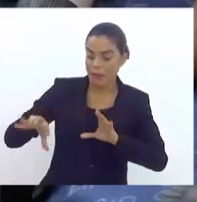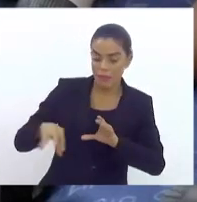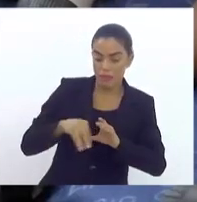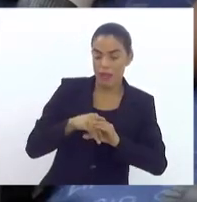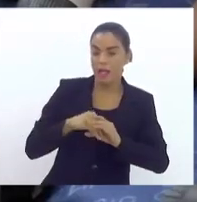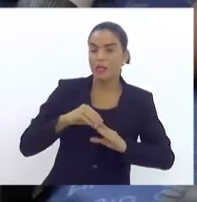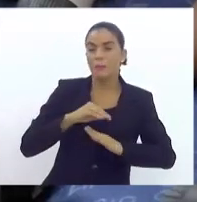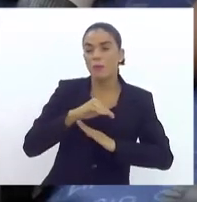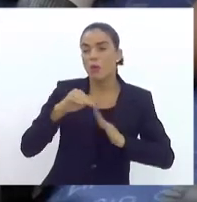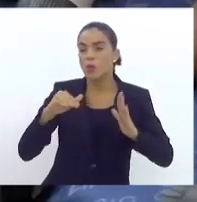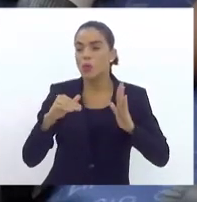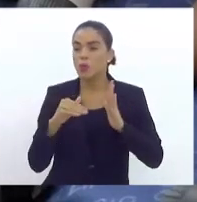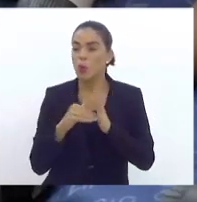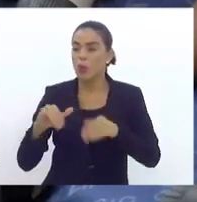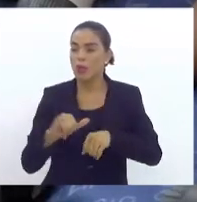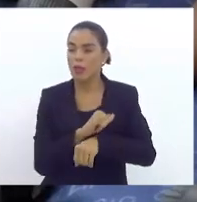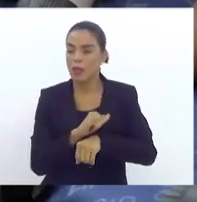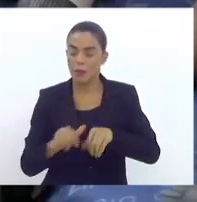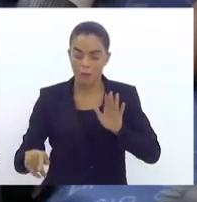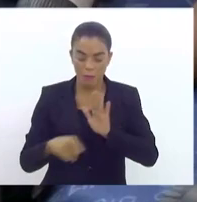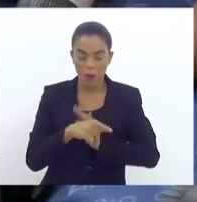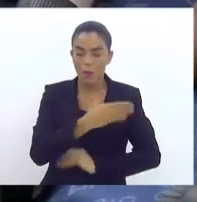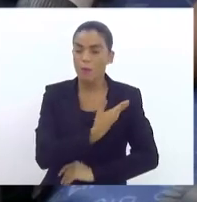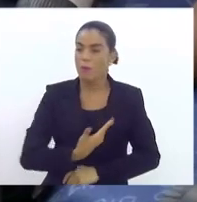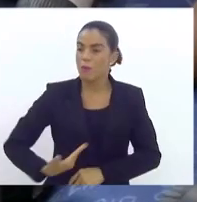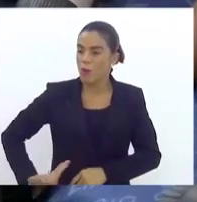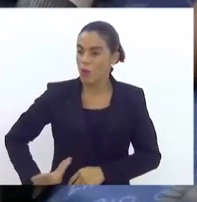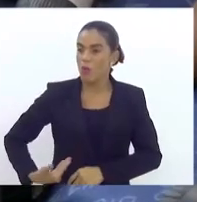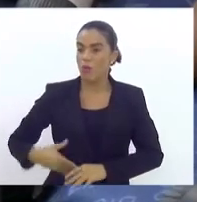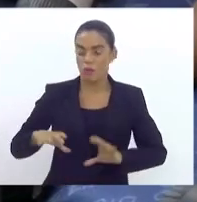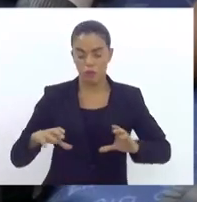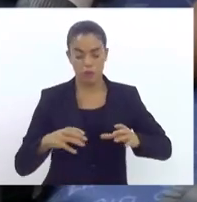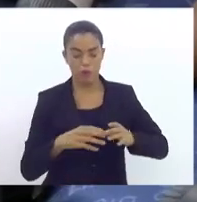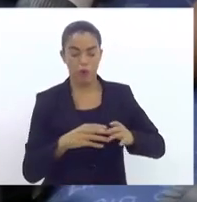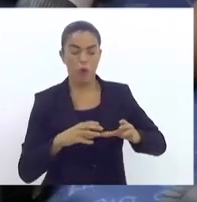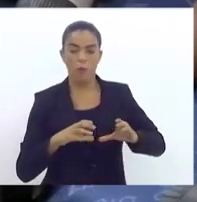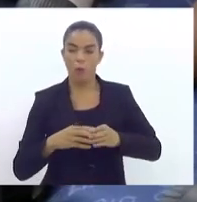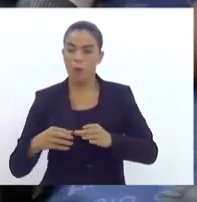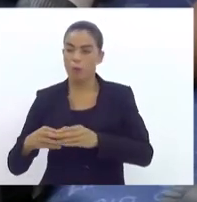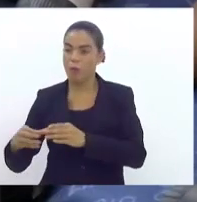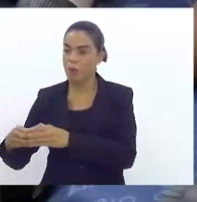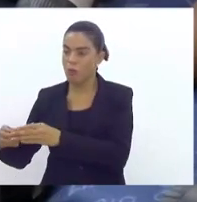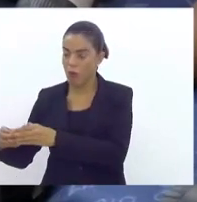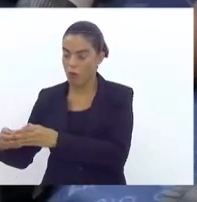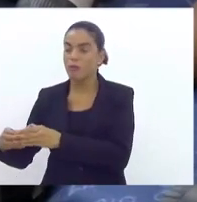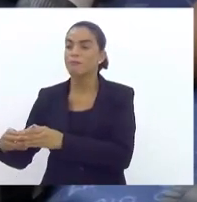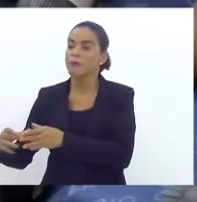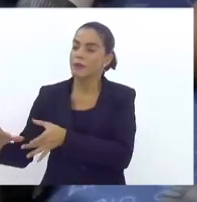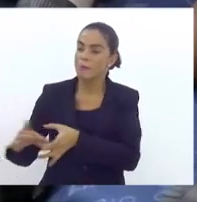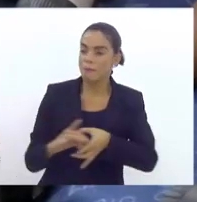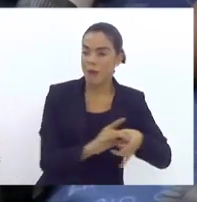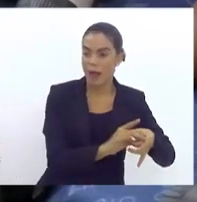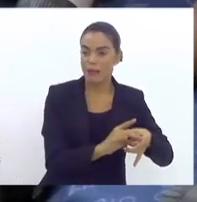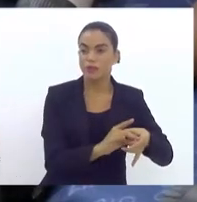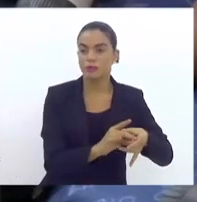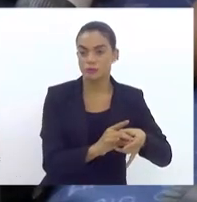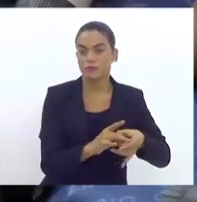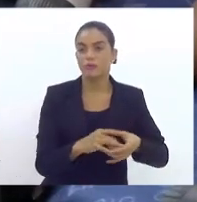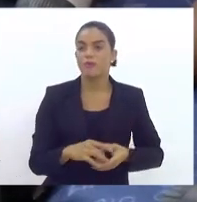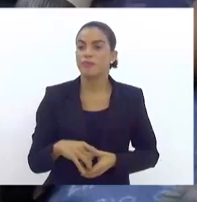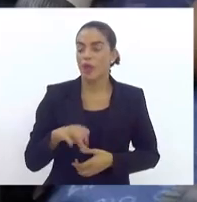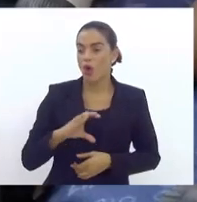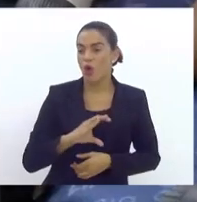por todos os equipamentos públicos que fazem parte da rede de enfrentamento então é uma coordenadoria da rede de enfrentamento né